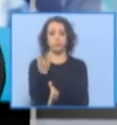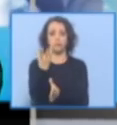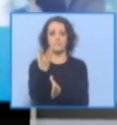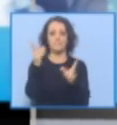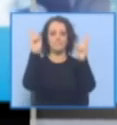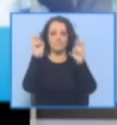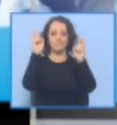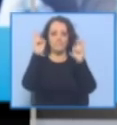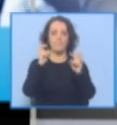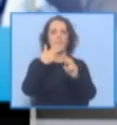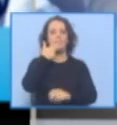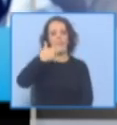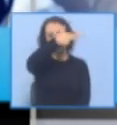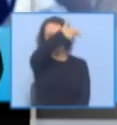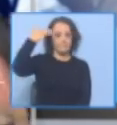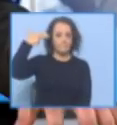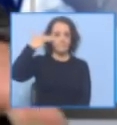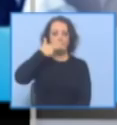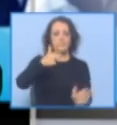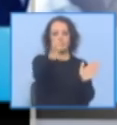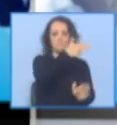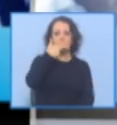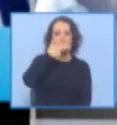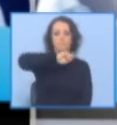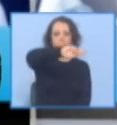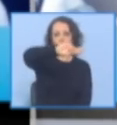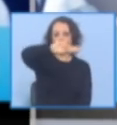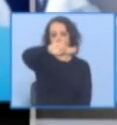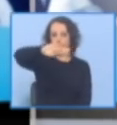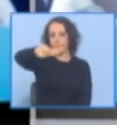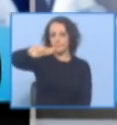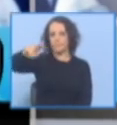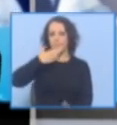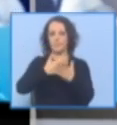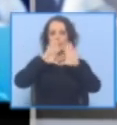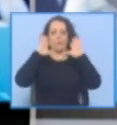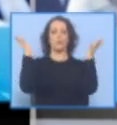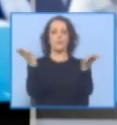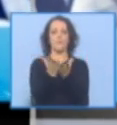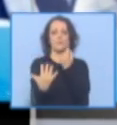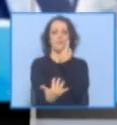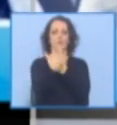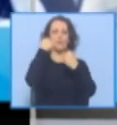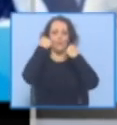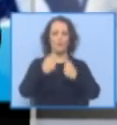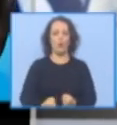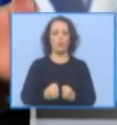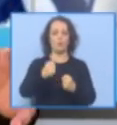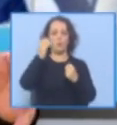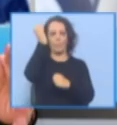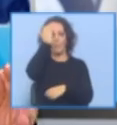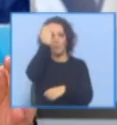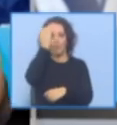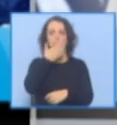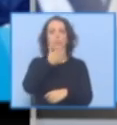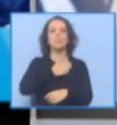oceano de estereótipos que minam o nosso universo mental, cultural e condicionam a visão do